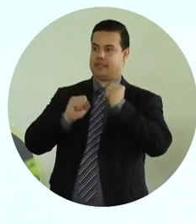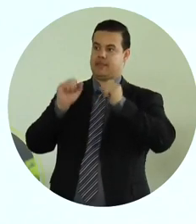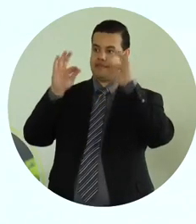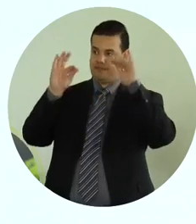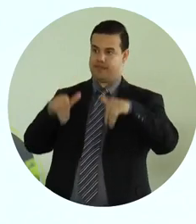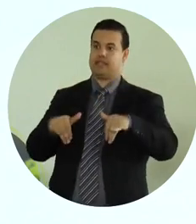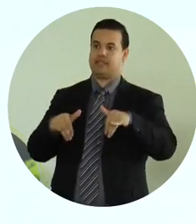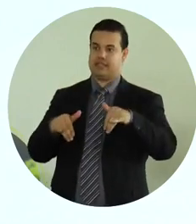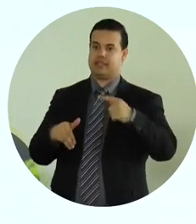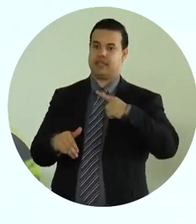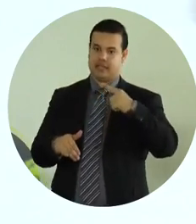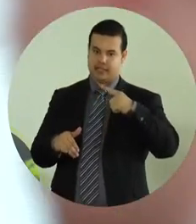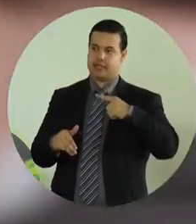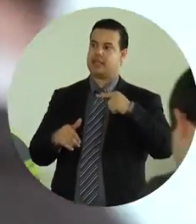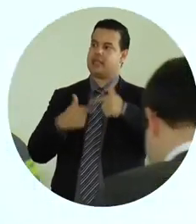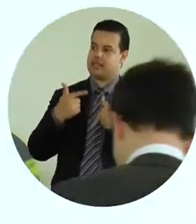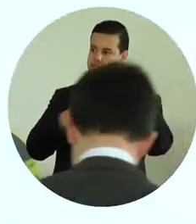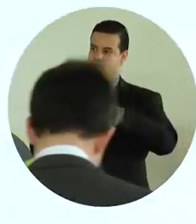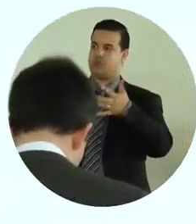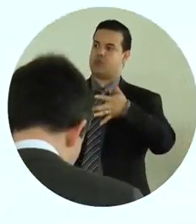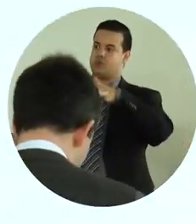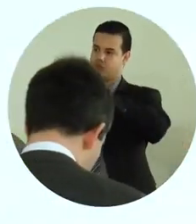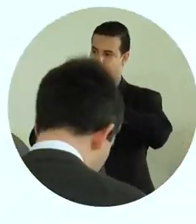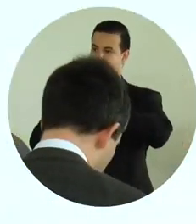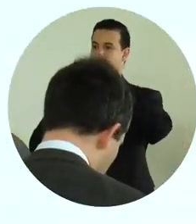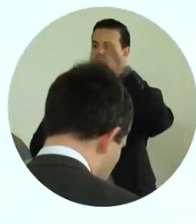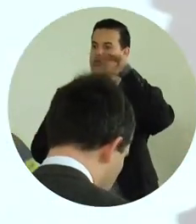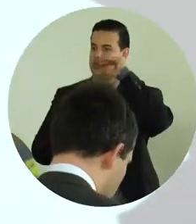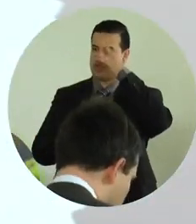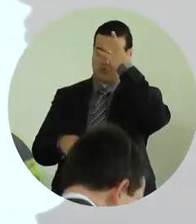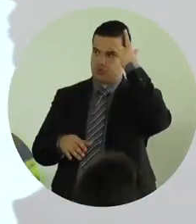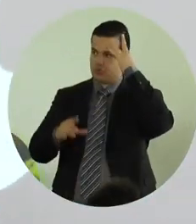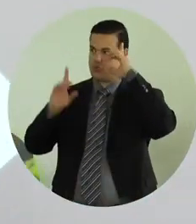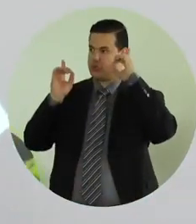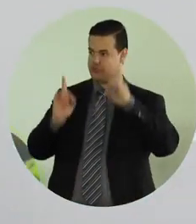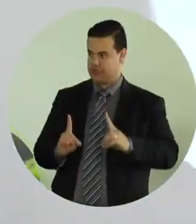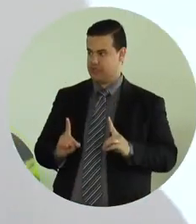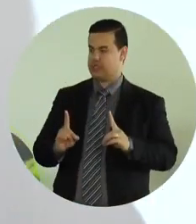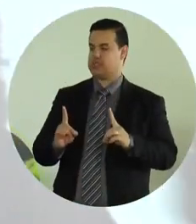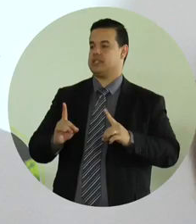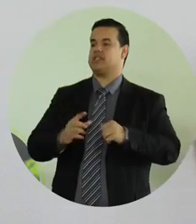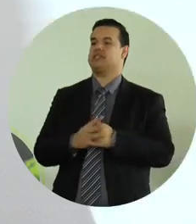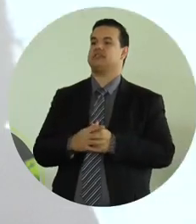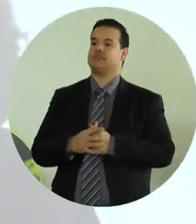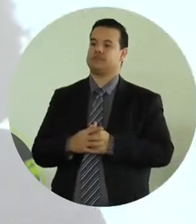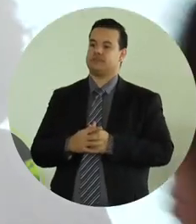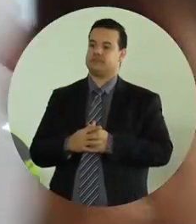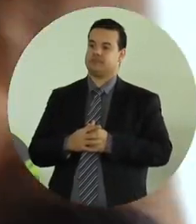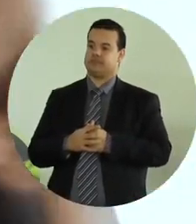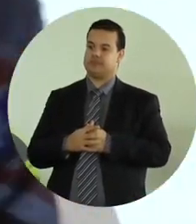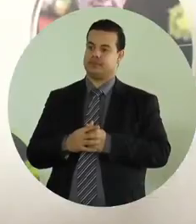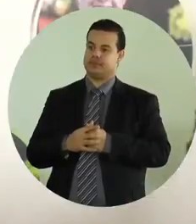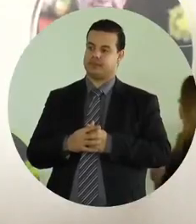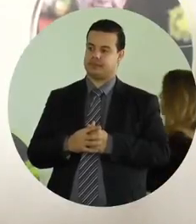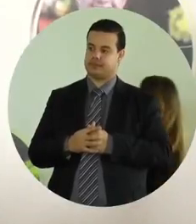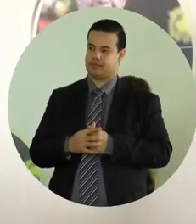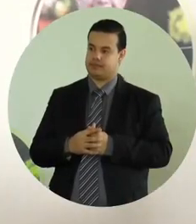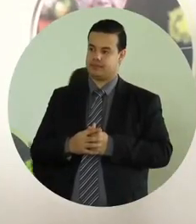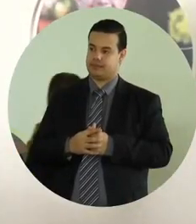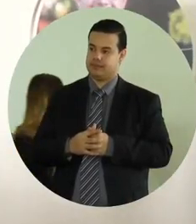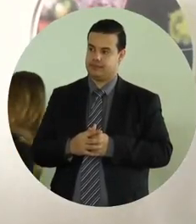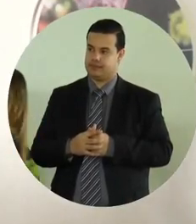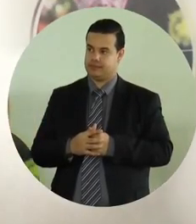se destacaram na inclusão de trabalhadores com deficiência em seu quadro de funcionários.